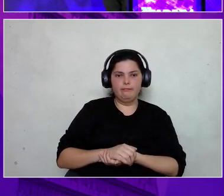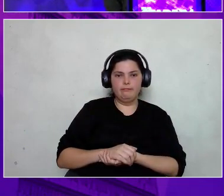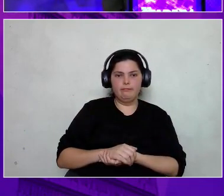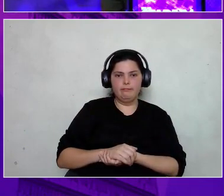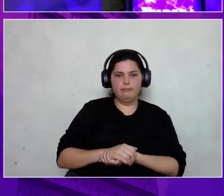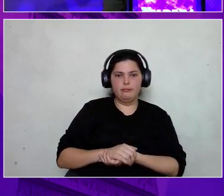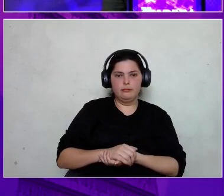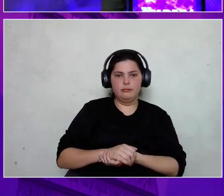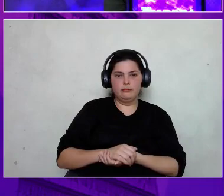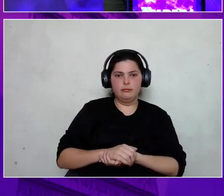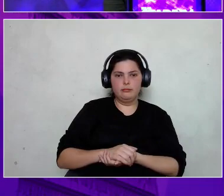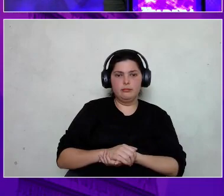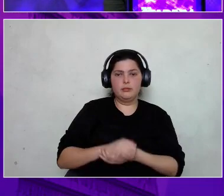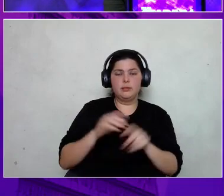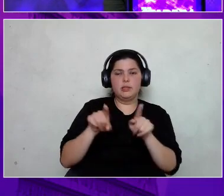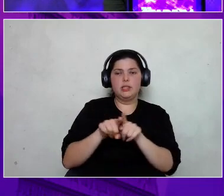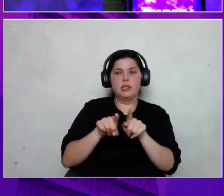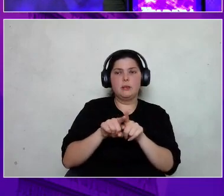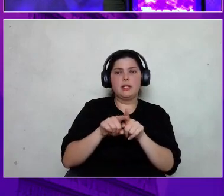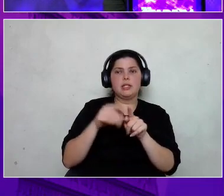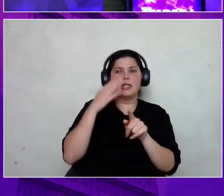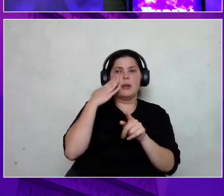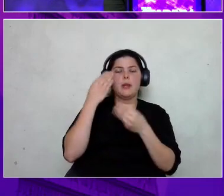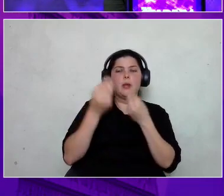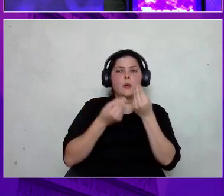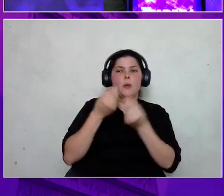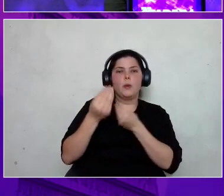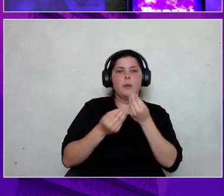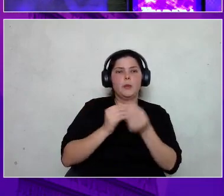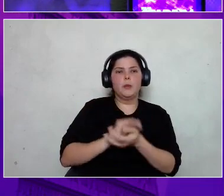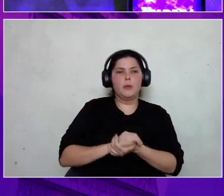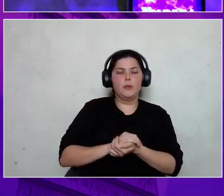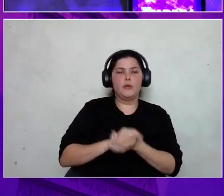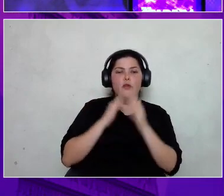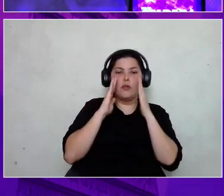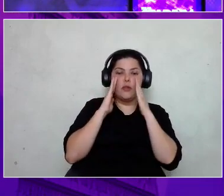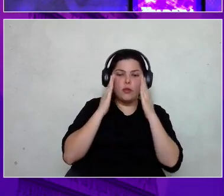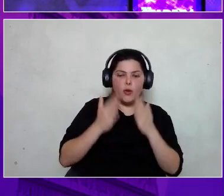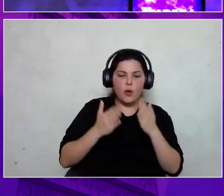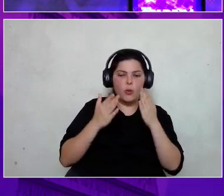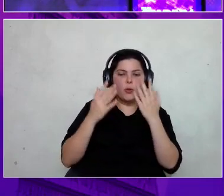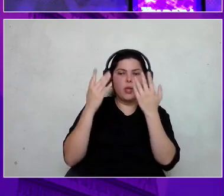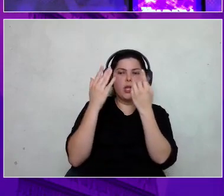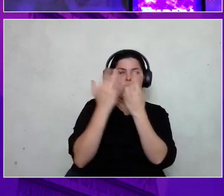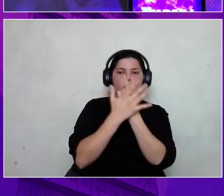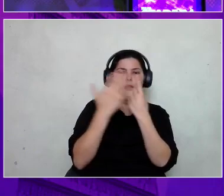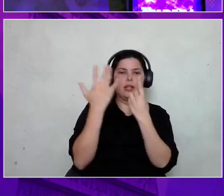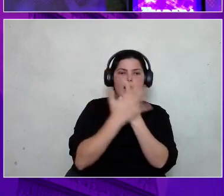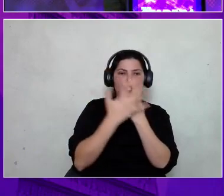Olhar também para quesitos como foco e contraste, porque